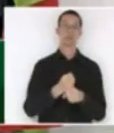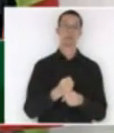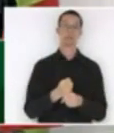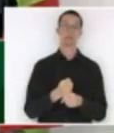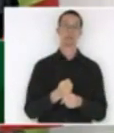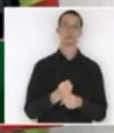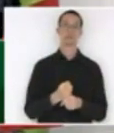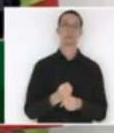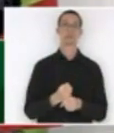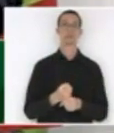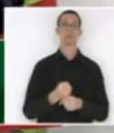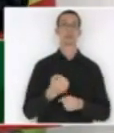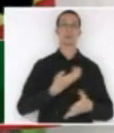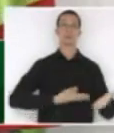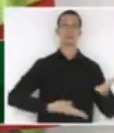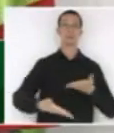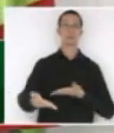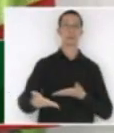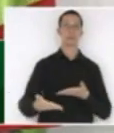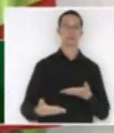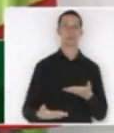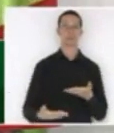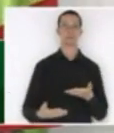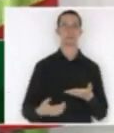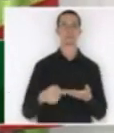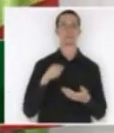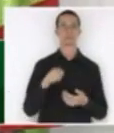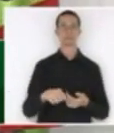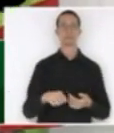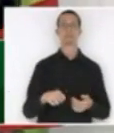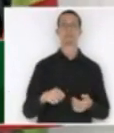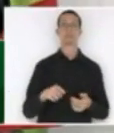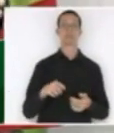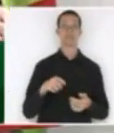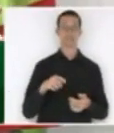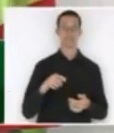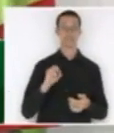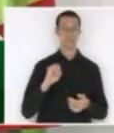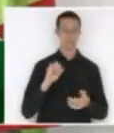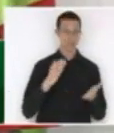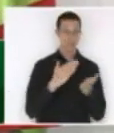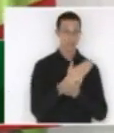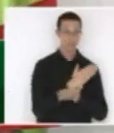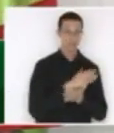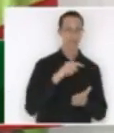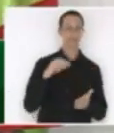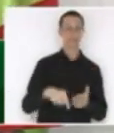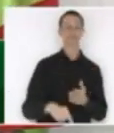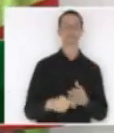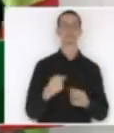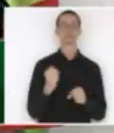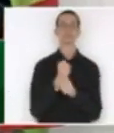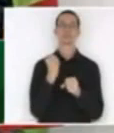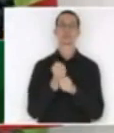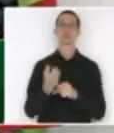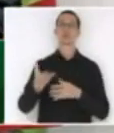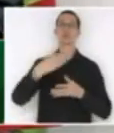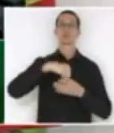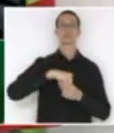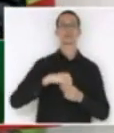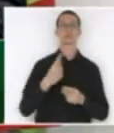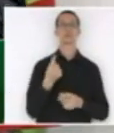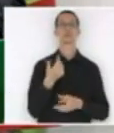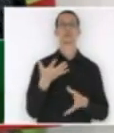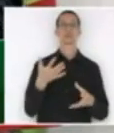participativo, que com certeza ela seria uma das primeiras obras que entraria no orçamento do governo do Estado e que